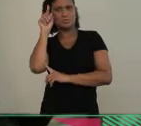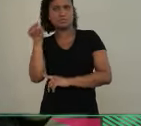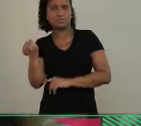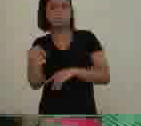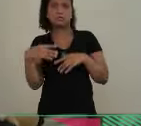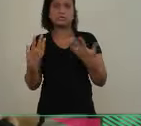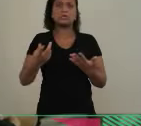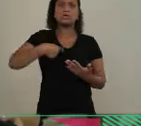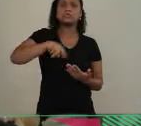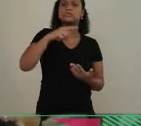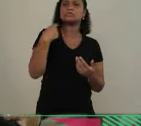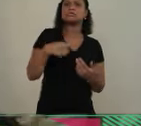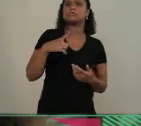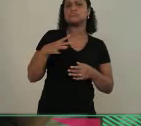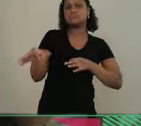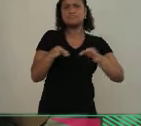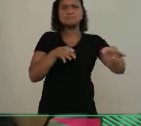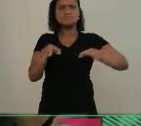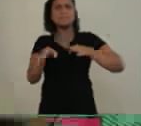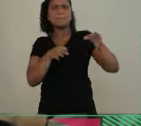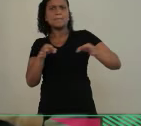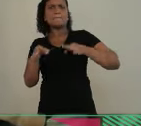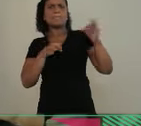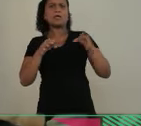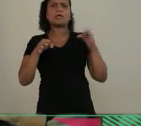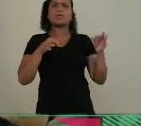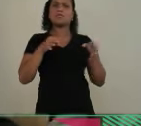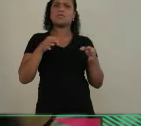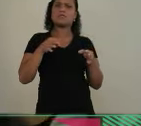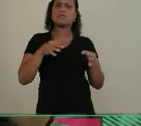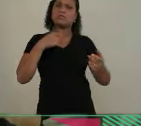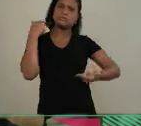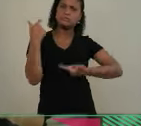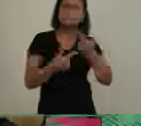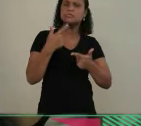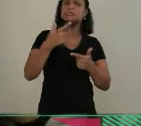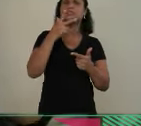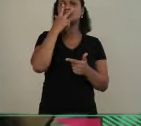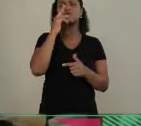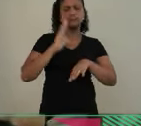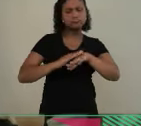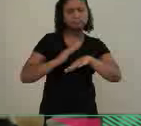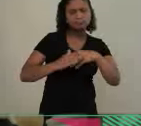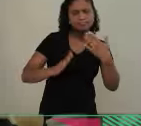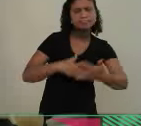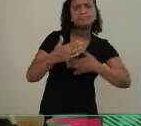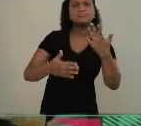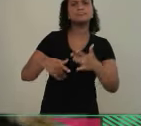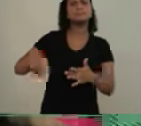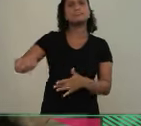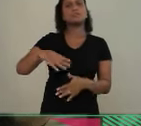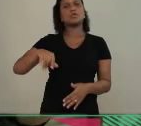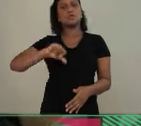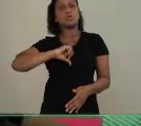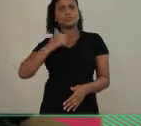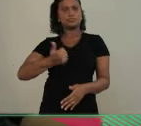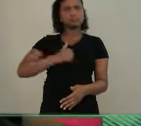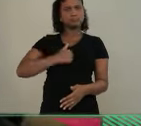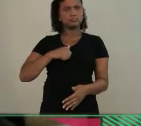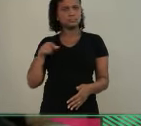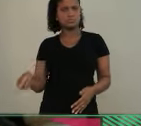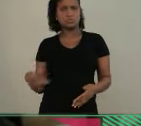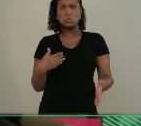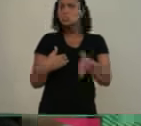tudo, inclusive para a síndrome de Down. E a forma que a gente tem de prepará-la é justamente trabalhando a questão da autoestima, como se faz, acho